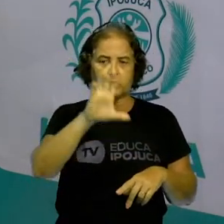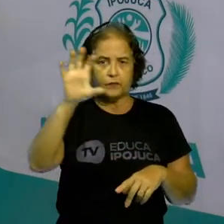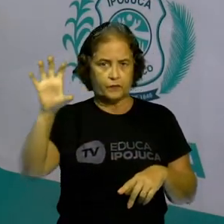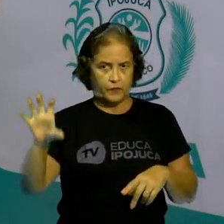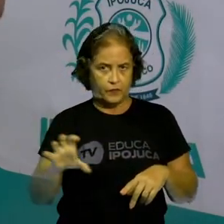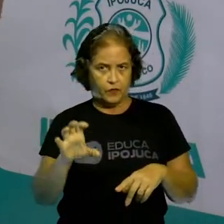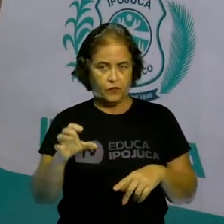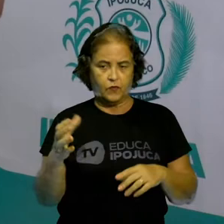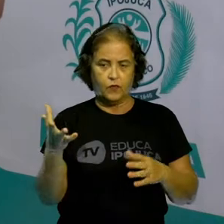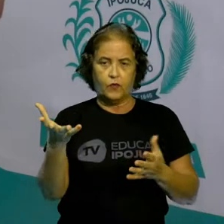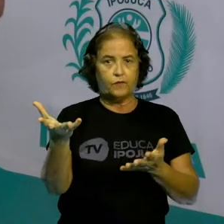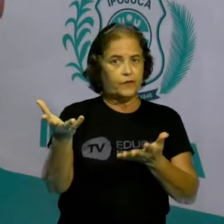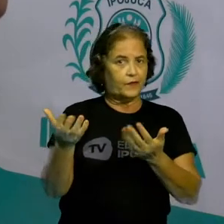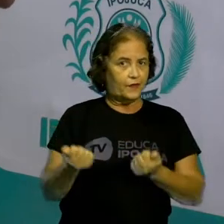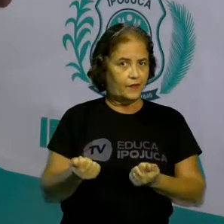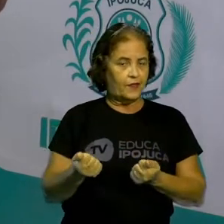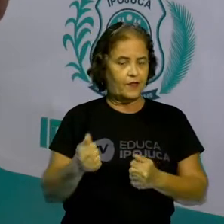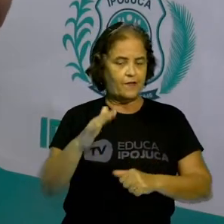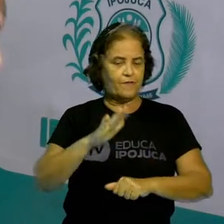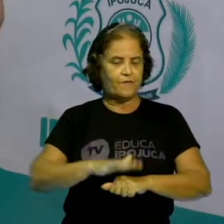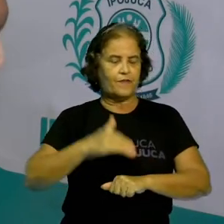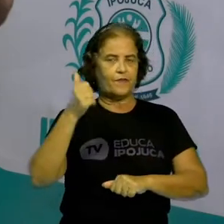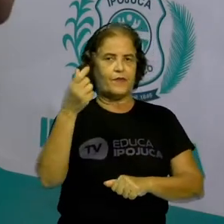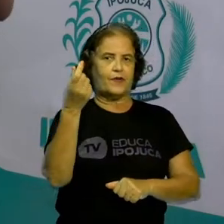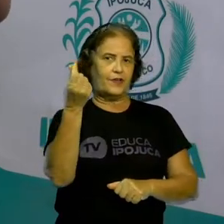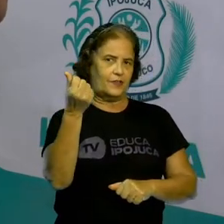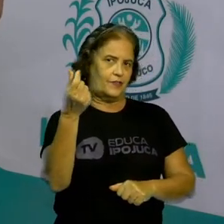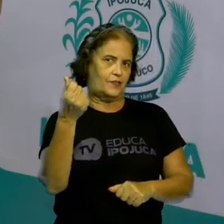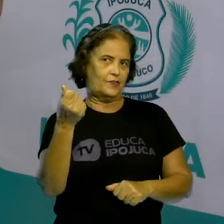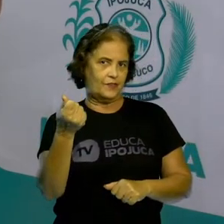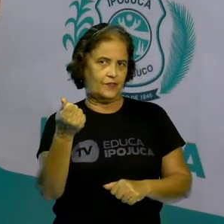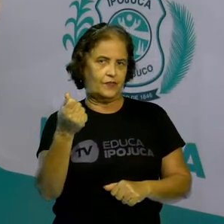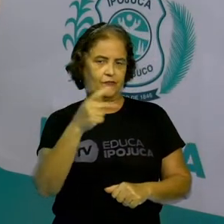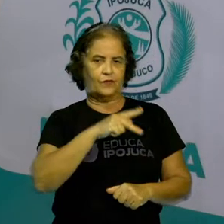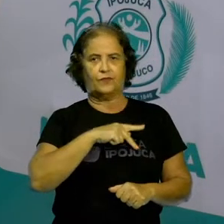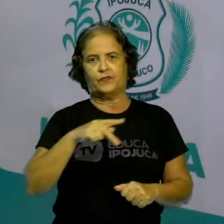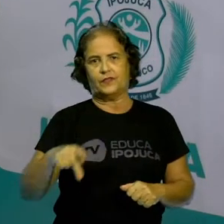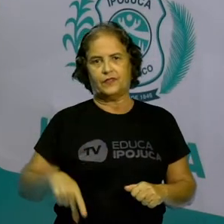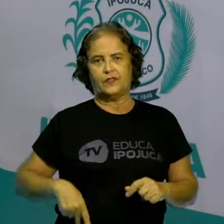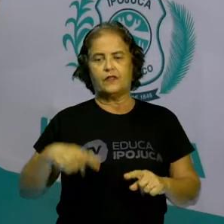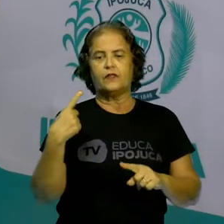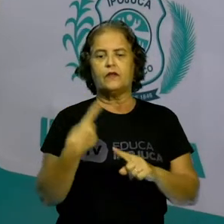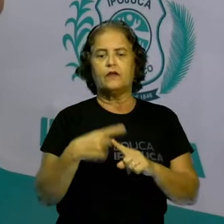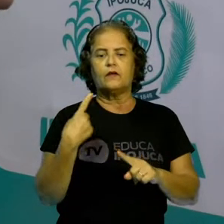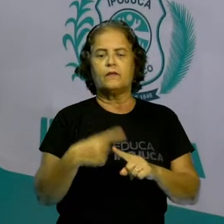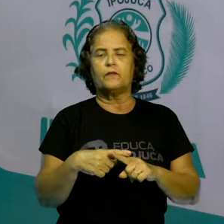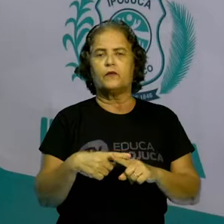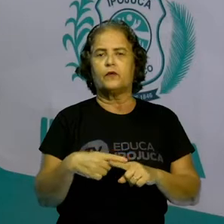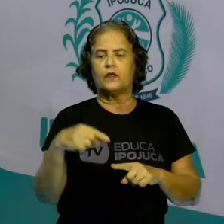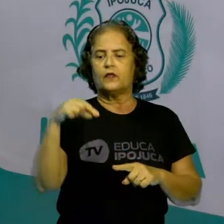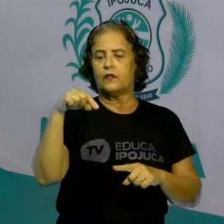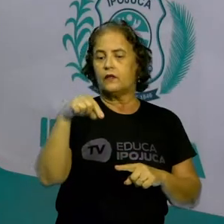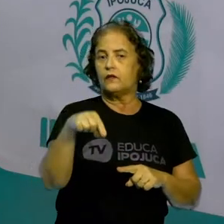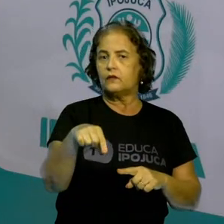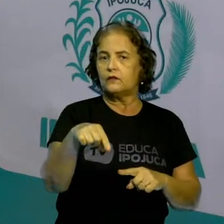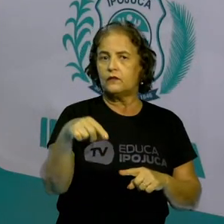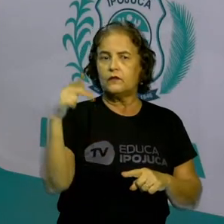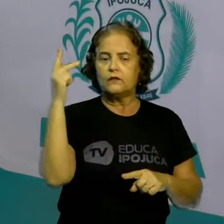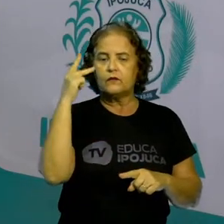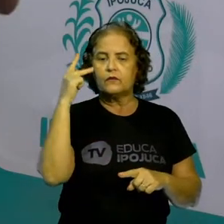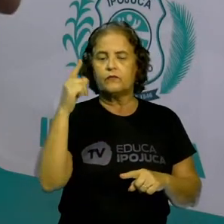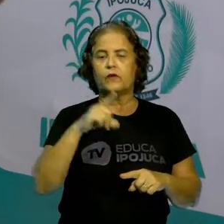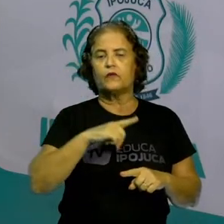investimentos, mais dinheiro do governo federal, pois ali é que estava escolhendo os presidentes, e também insatisfações porque outras regiões